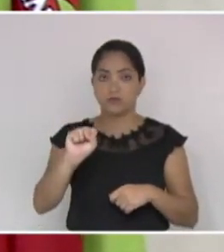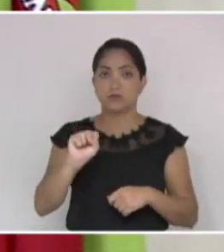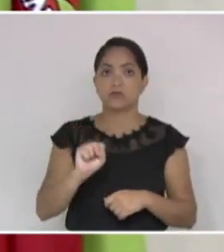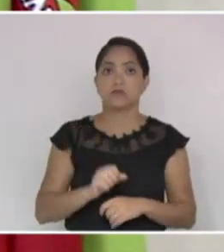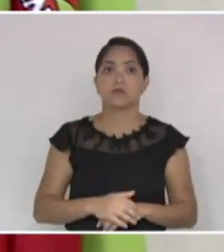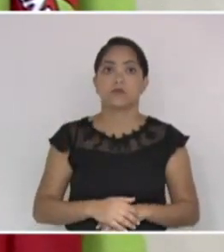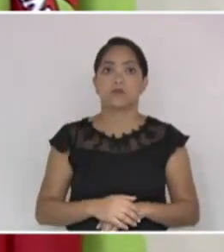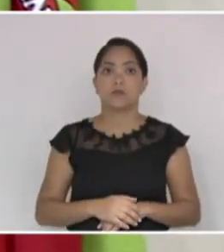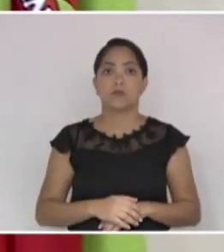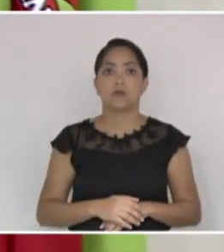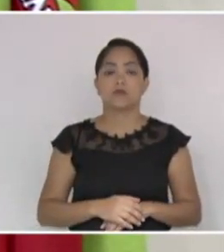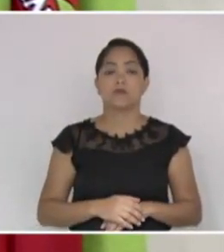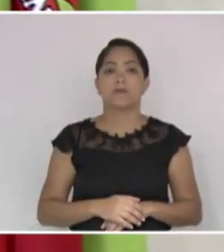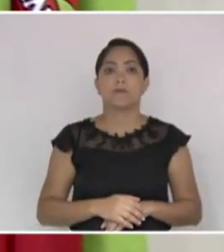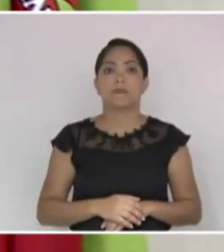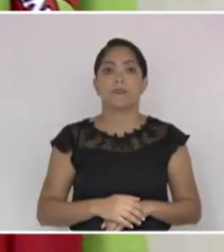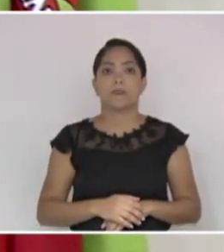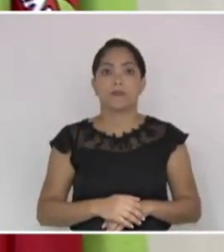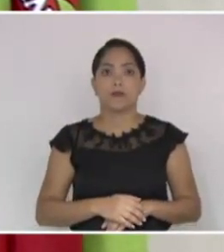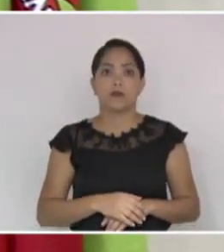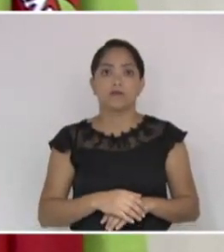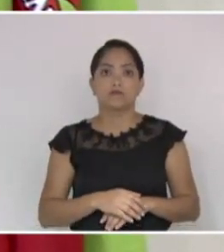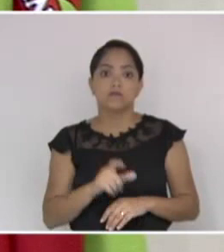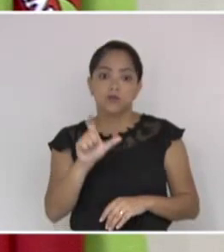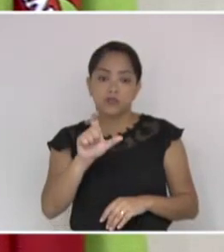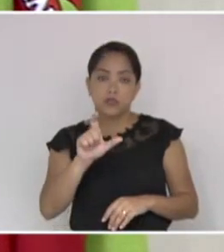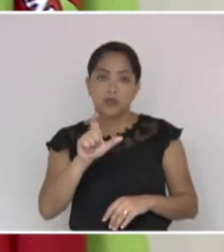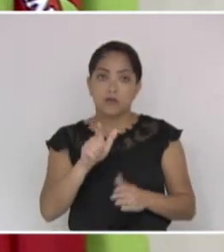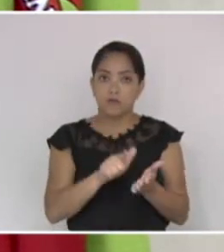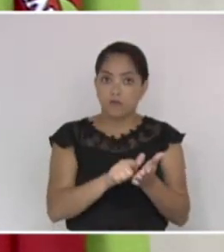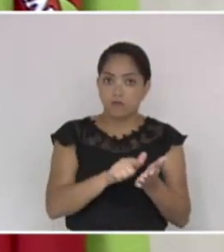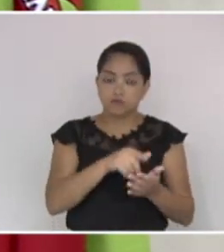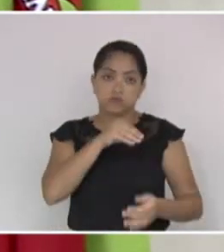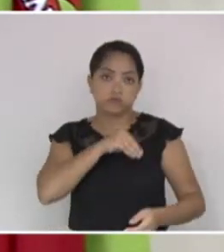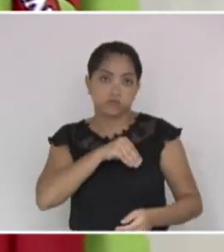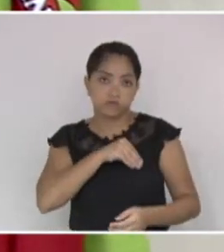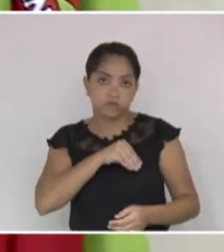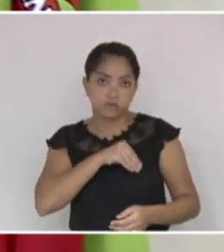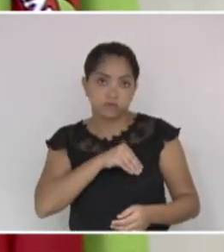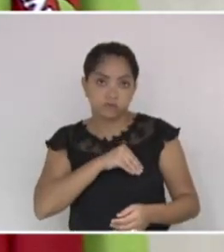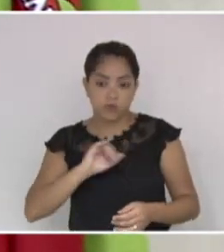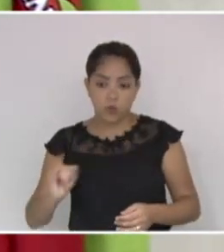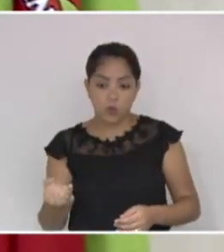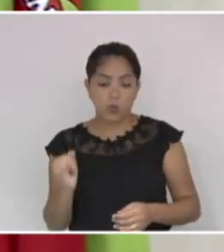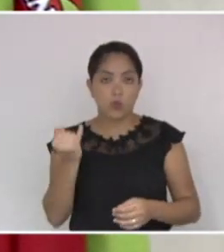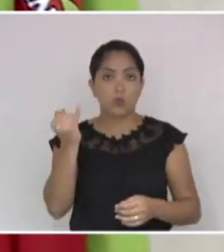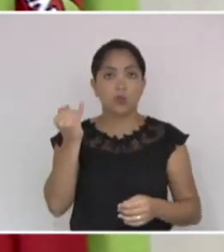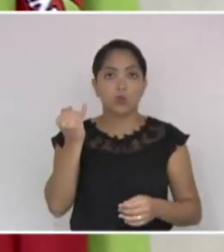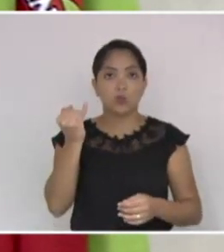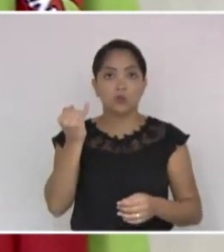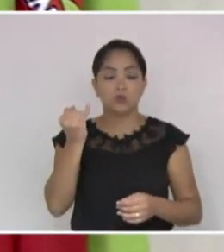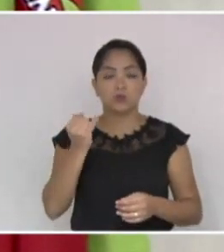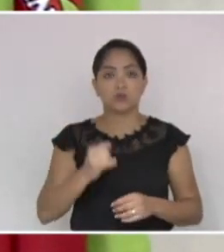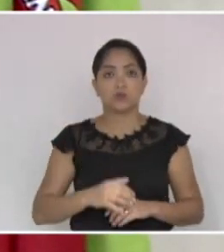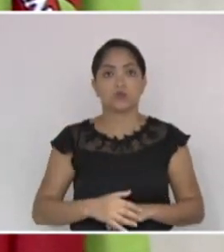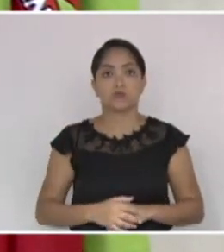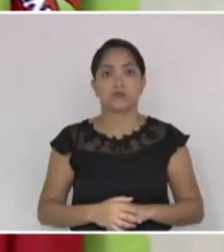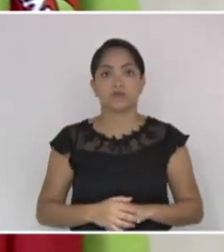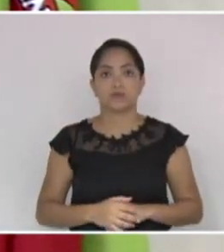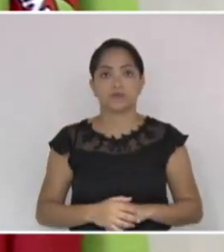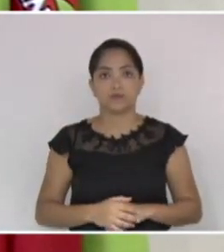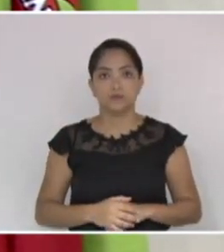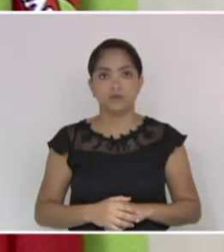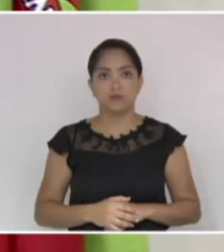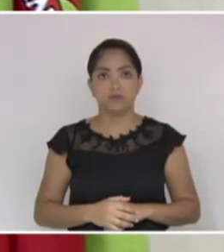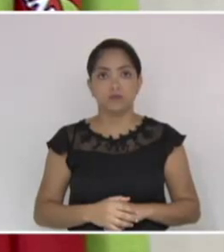a cota patronal da folha de pagamento e também o lucro, com a contribuição sobre o lucro líquido. Tudo